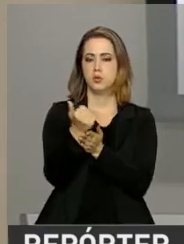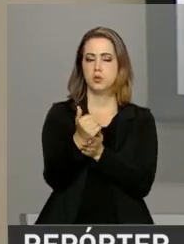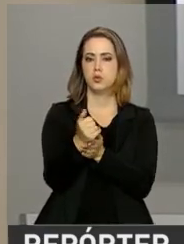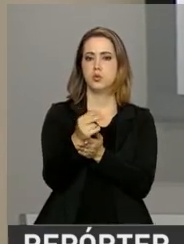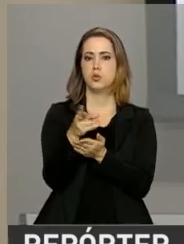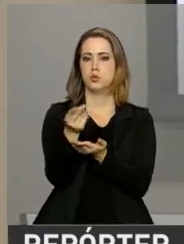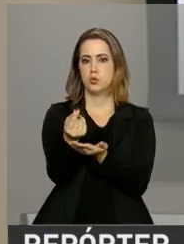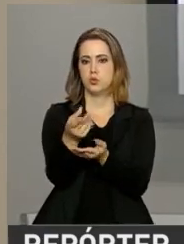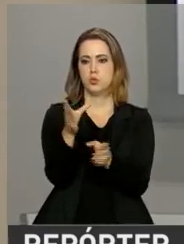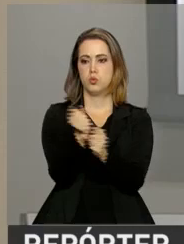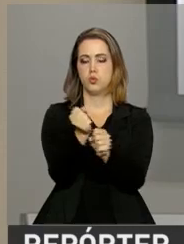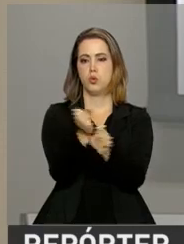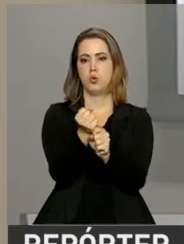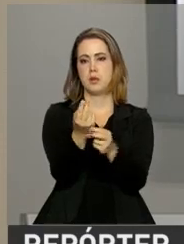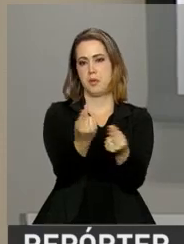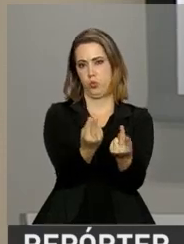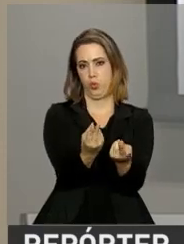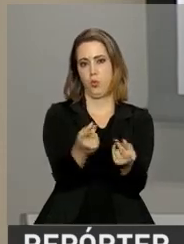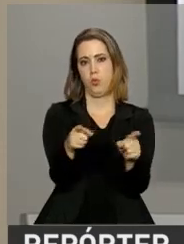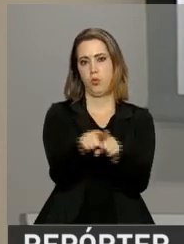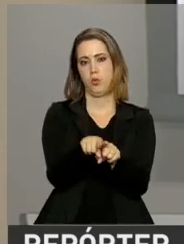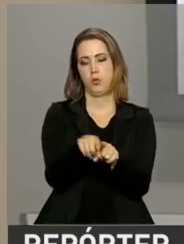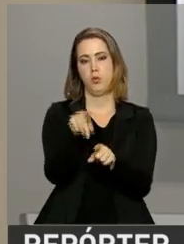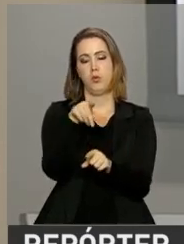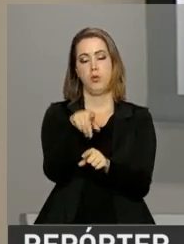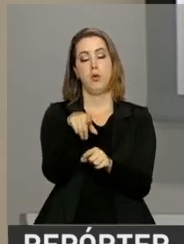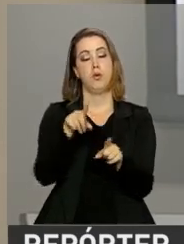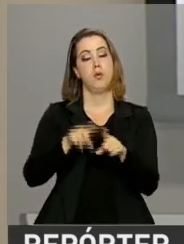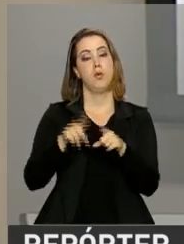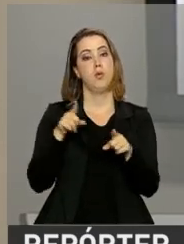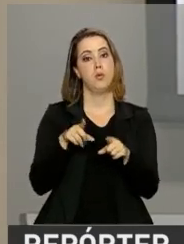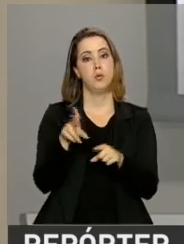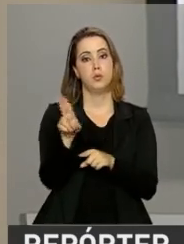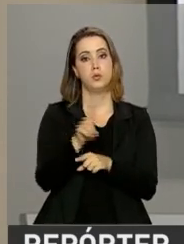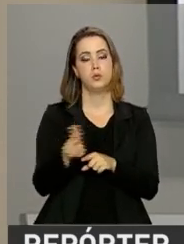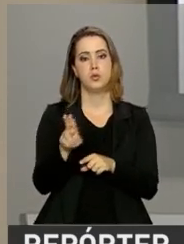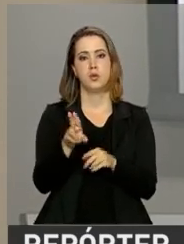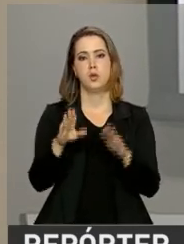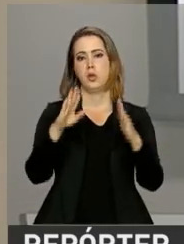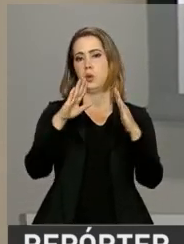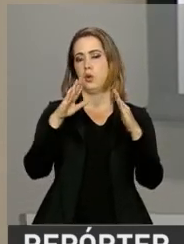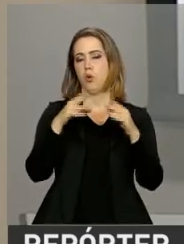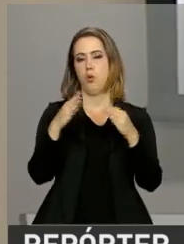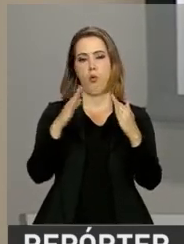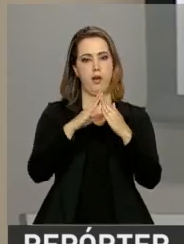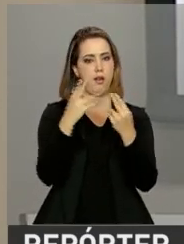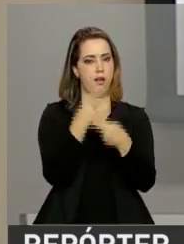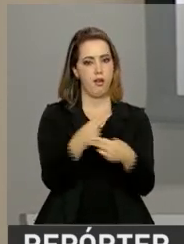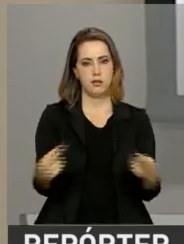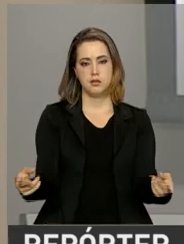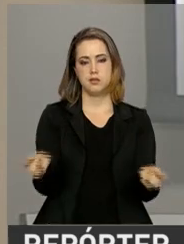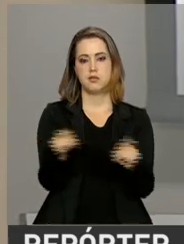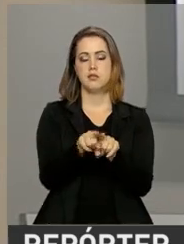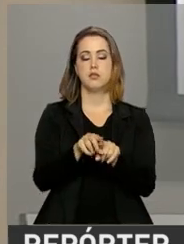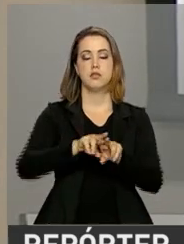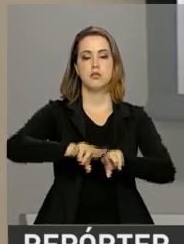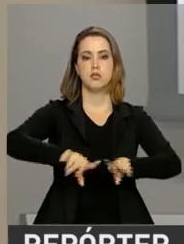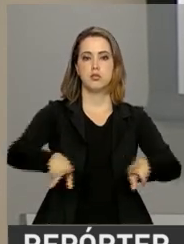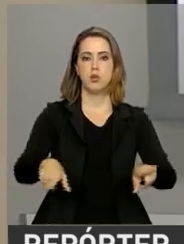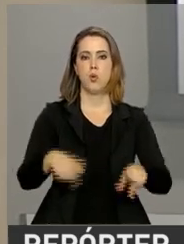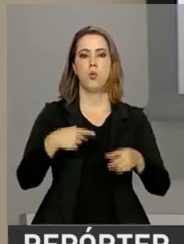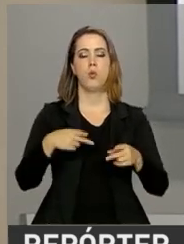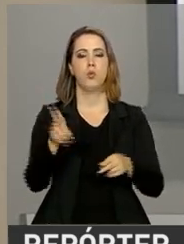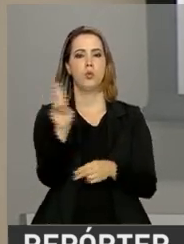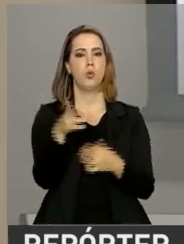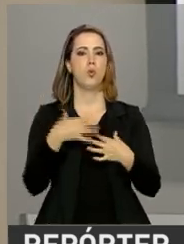eh consumos que não não são consumos básicos né atividades como móveis eletrodomésticos eh artigos de uso